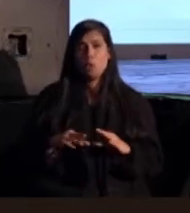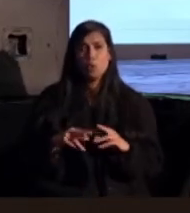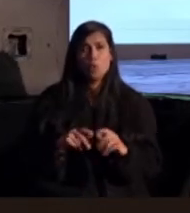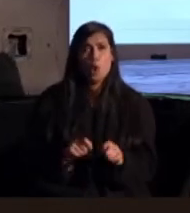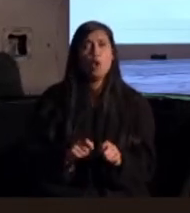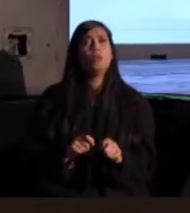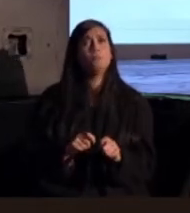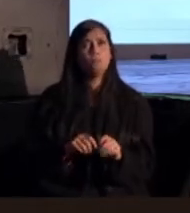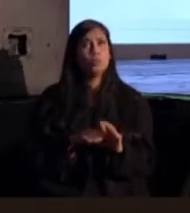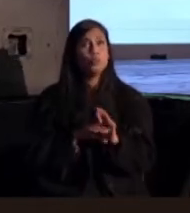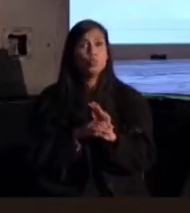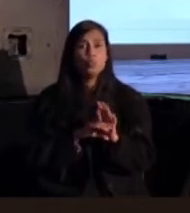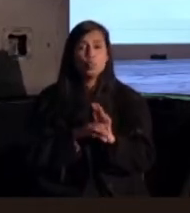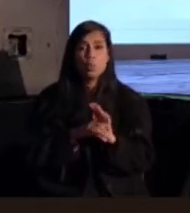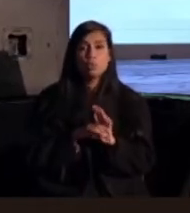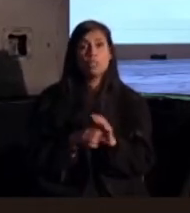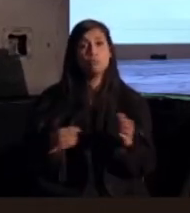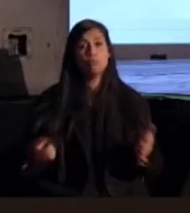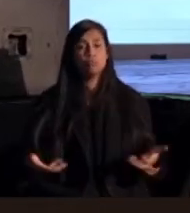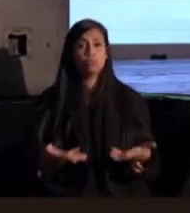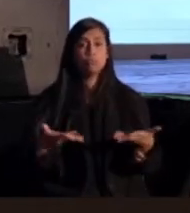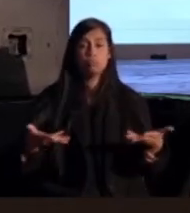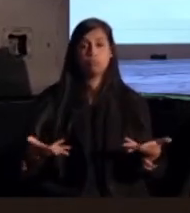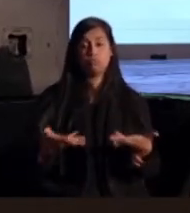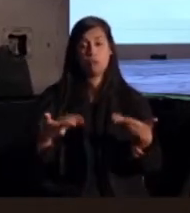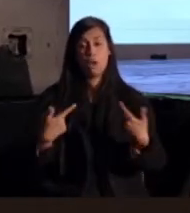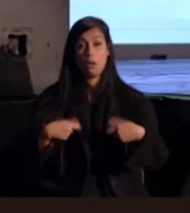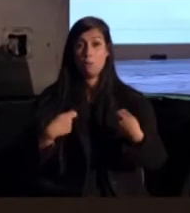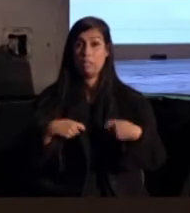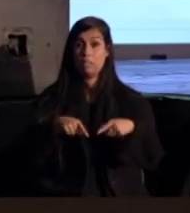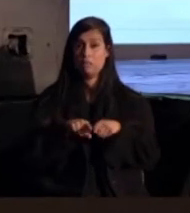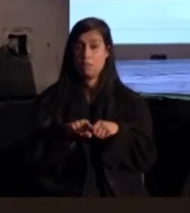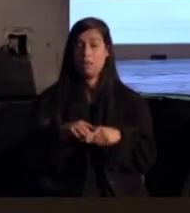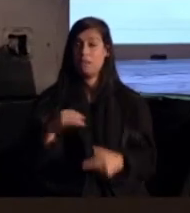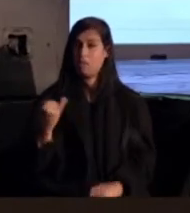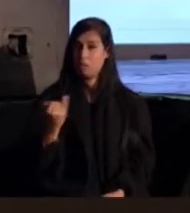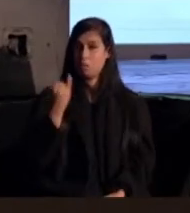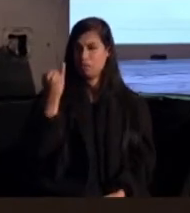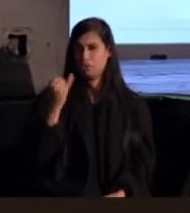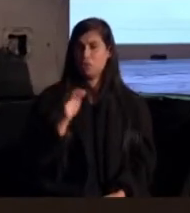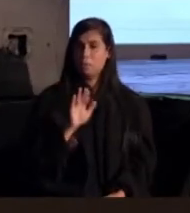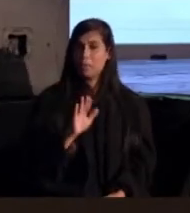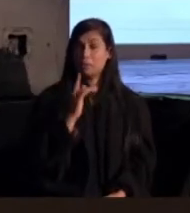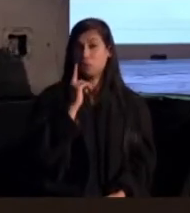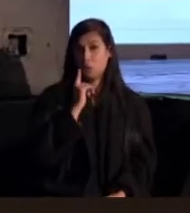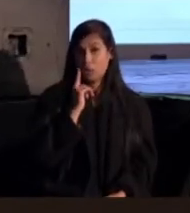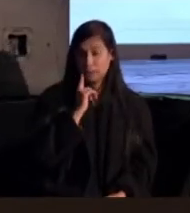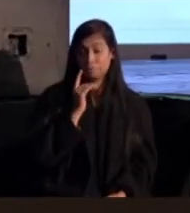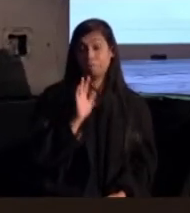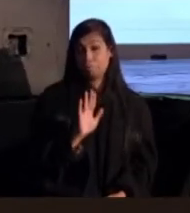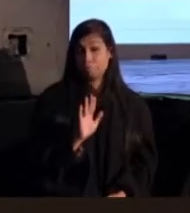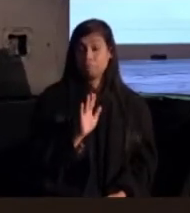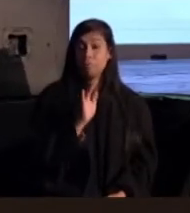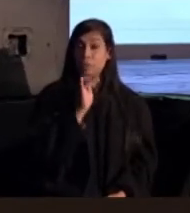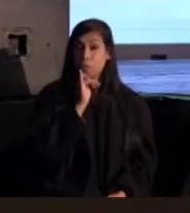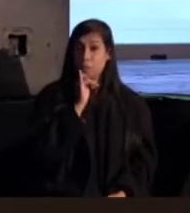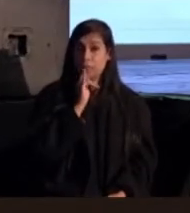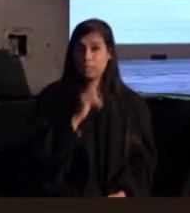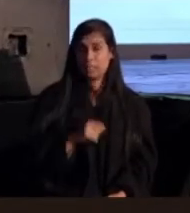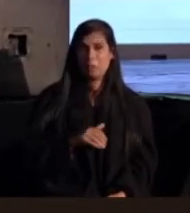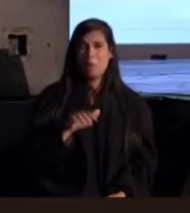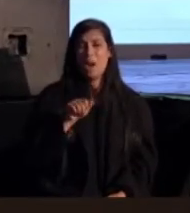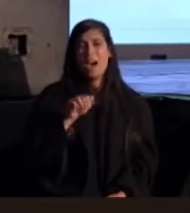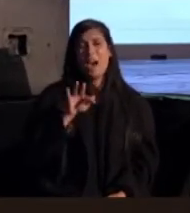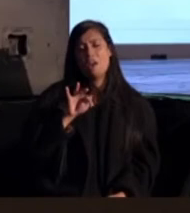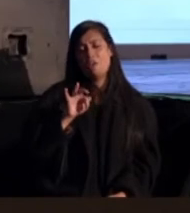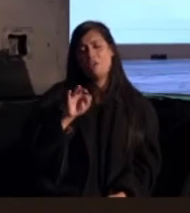são relevantes, todos os afetos são necessários. O que eu chamo de afetos aqui é tudo que mobiliza o nosso